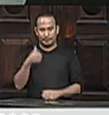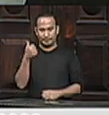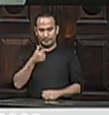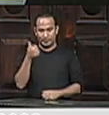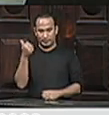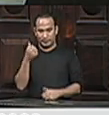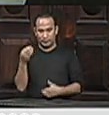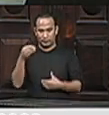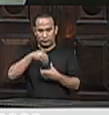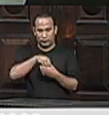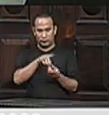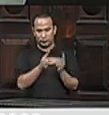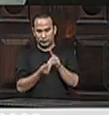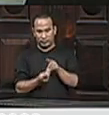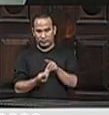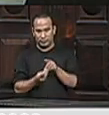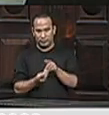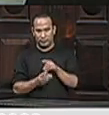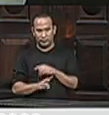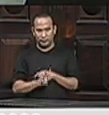3-2, contrário.